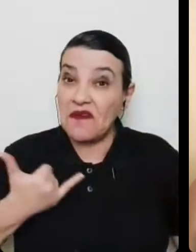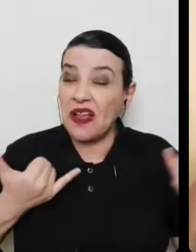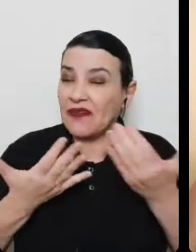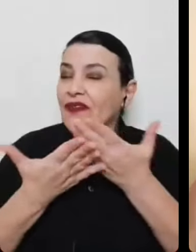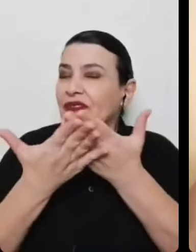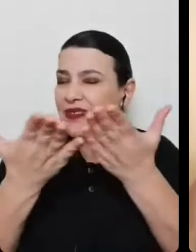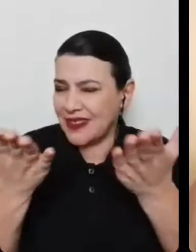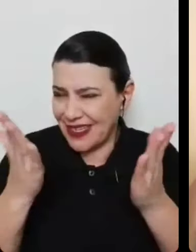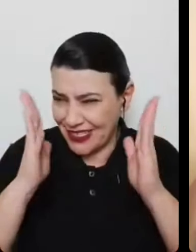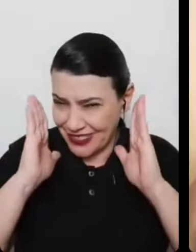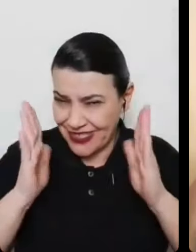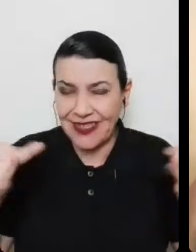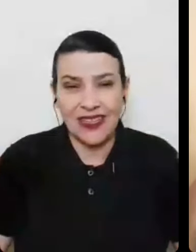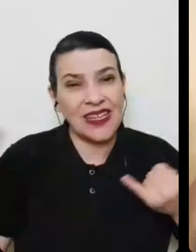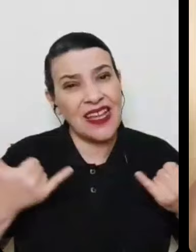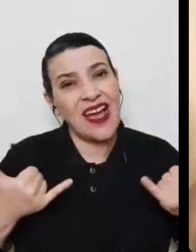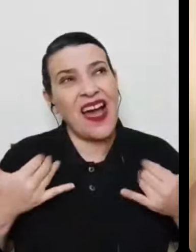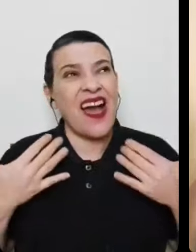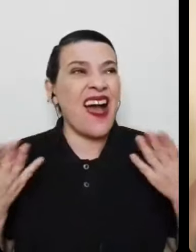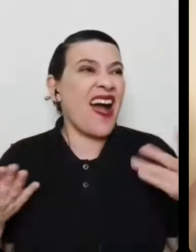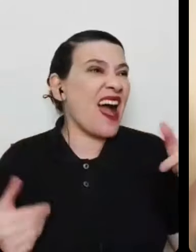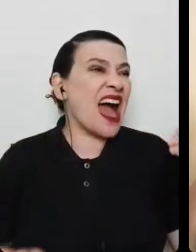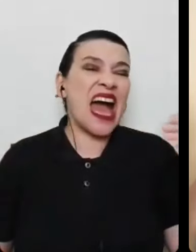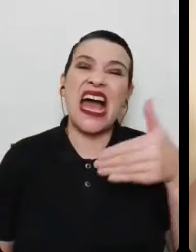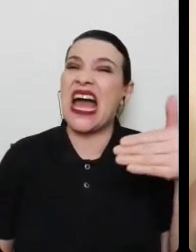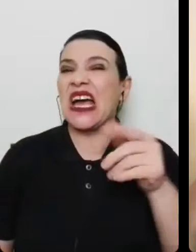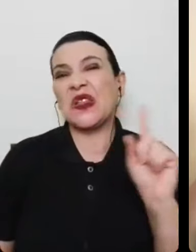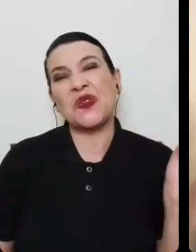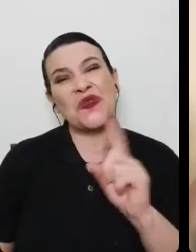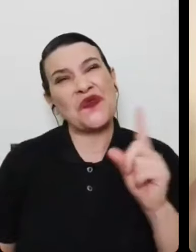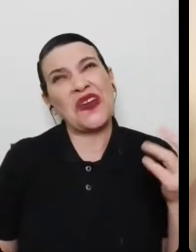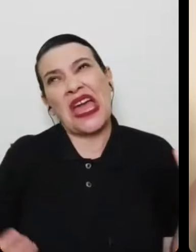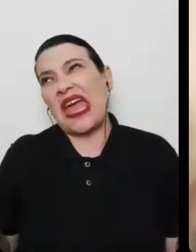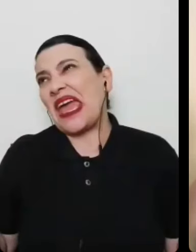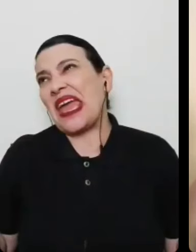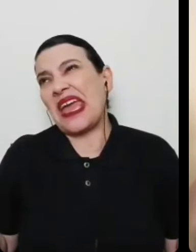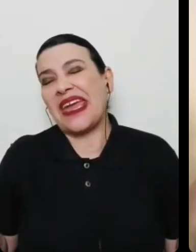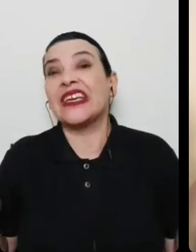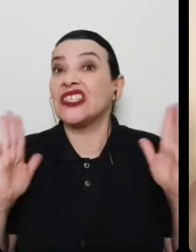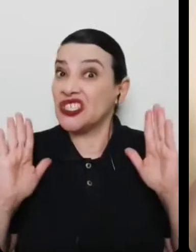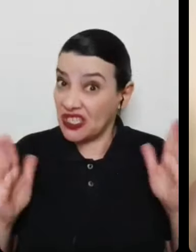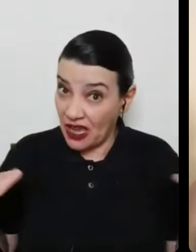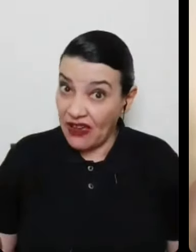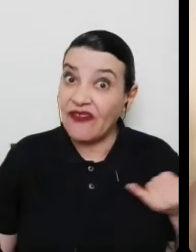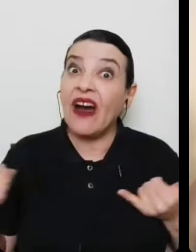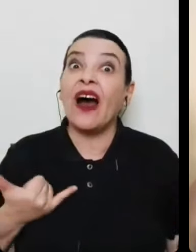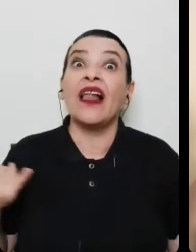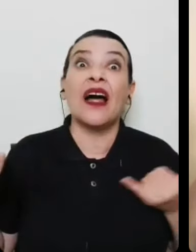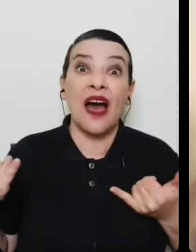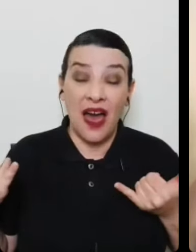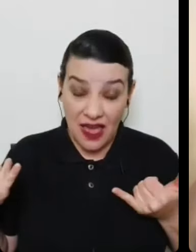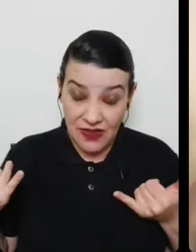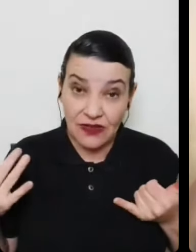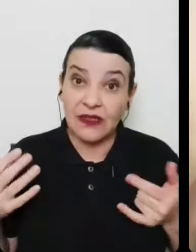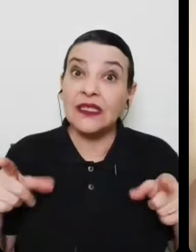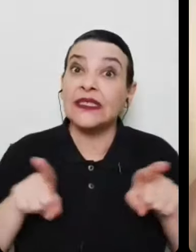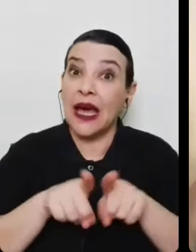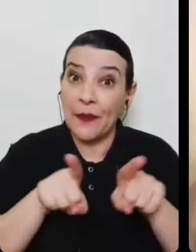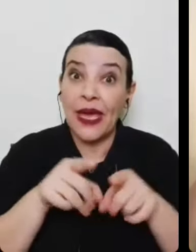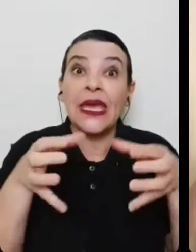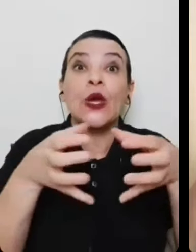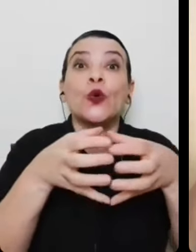vocês já devem ter ouvido. Ah, mas eles não vêm. Sim. Eu já ouvi, inclusive, isso de